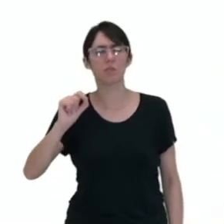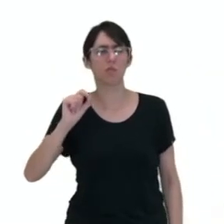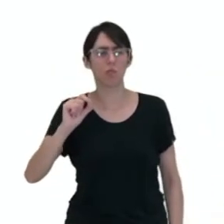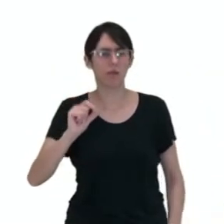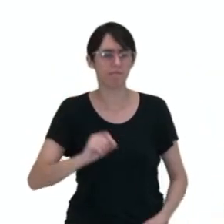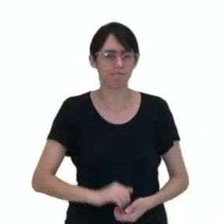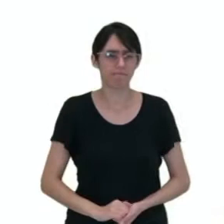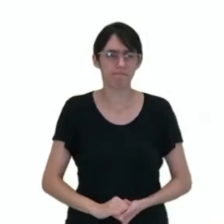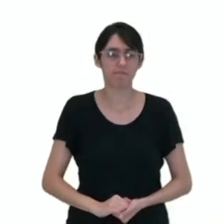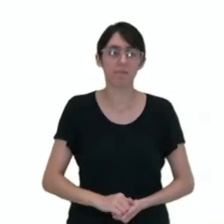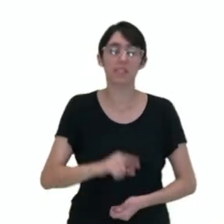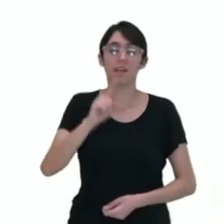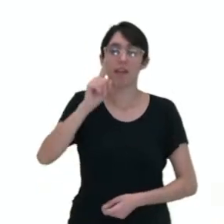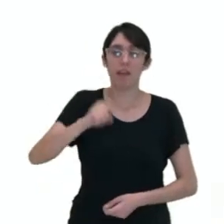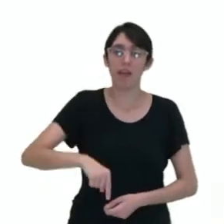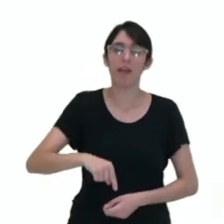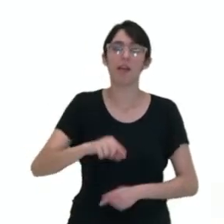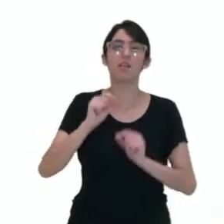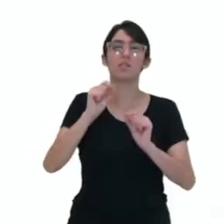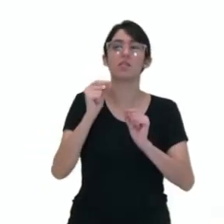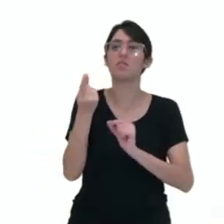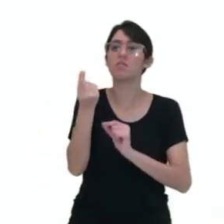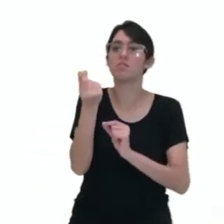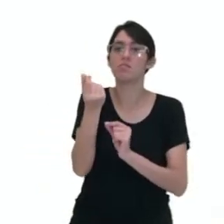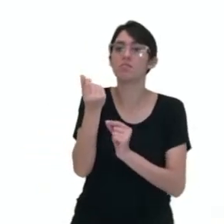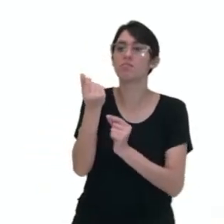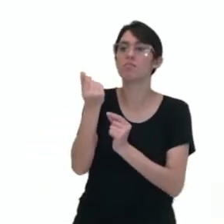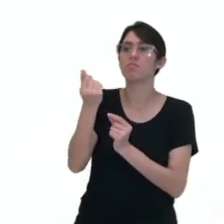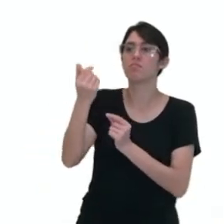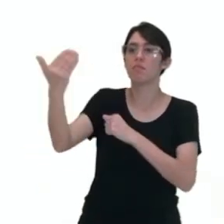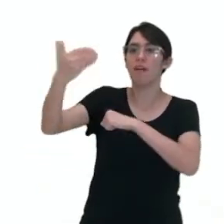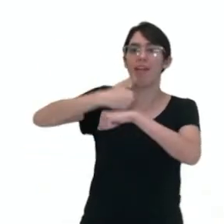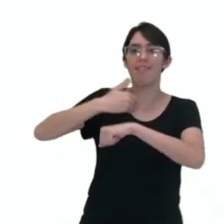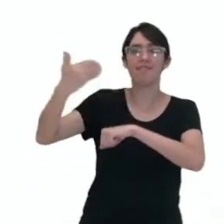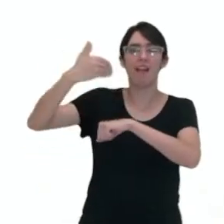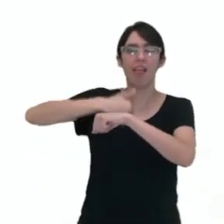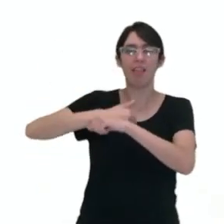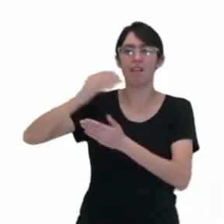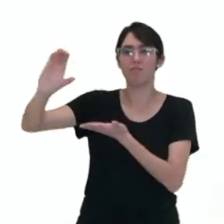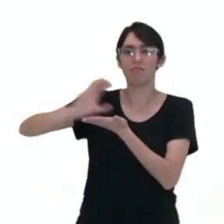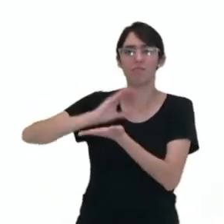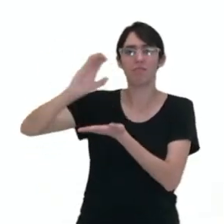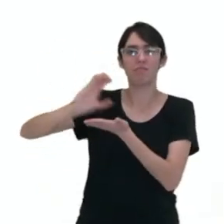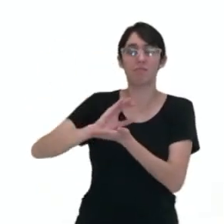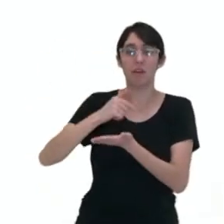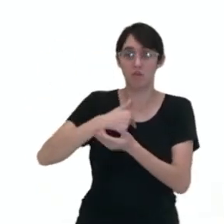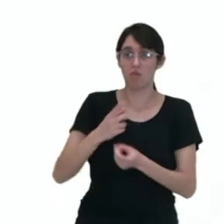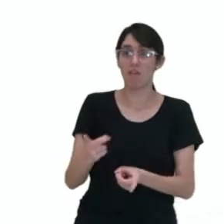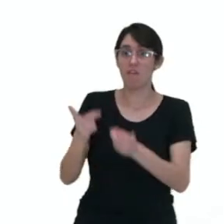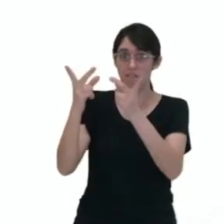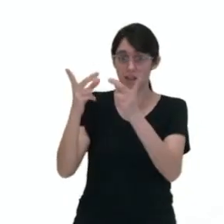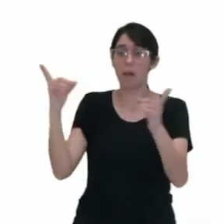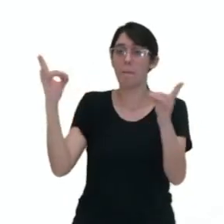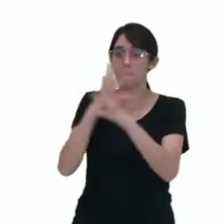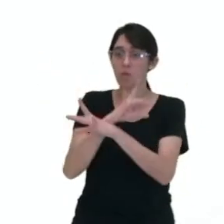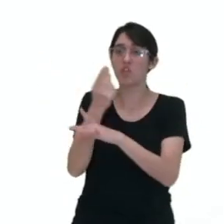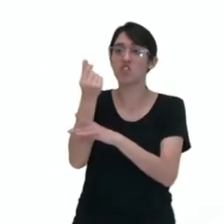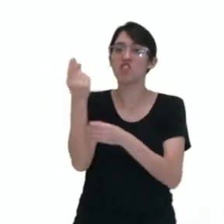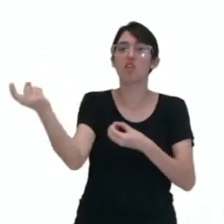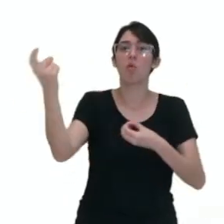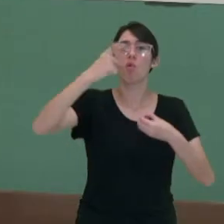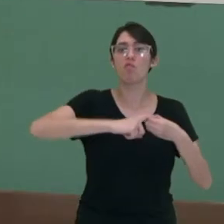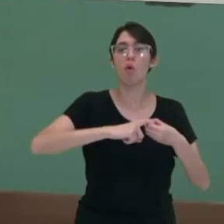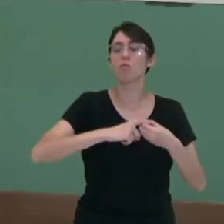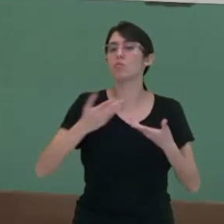função receita é o que vai entrar em relação ao que o preço que você vendeu e as unidades que você tem. Ou